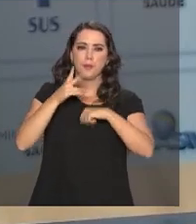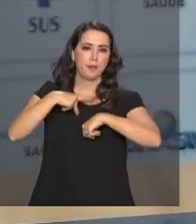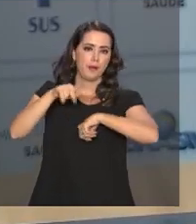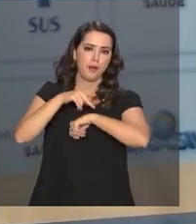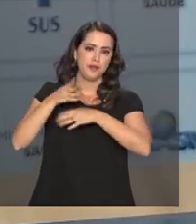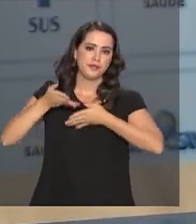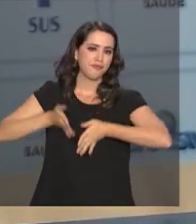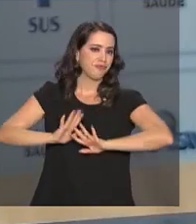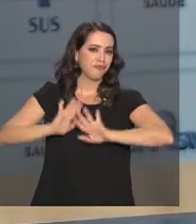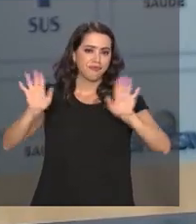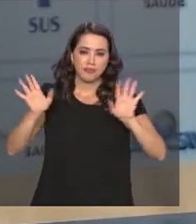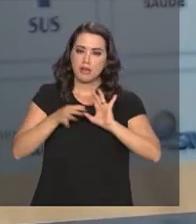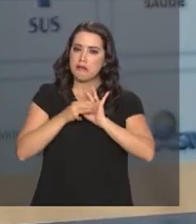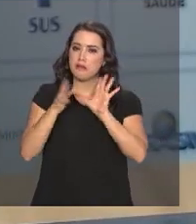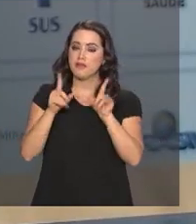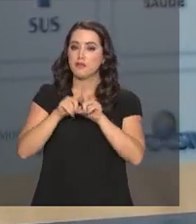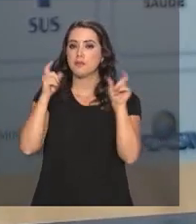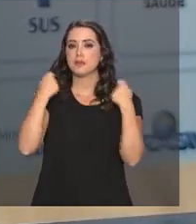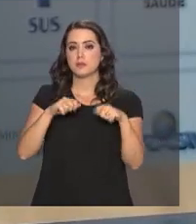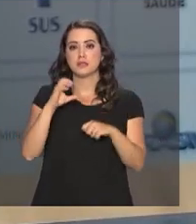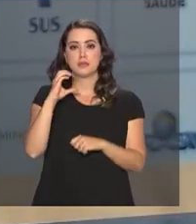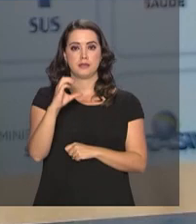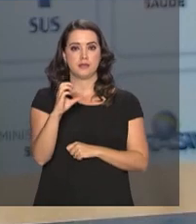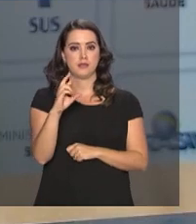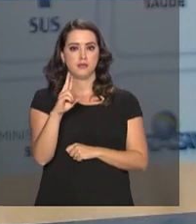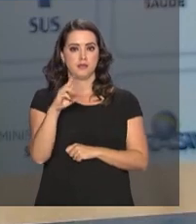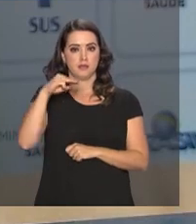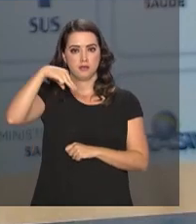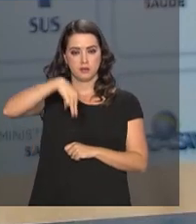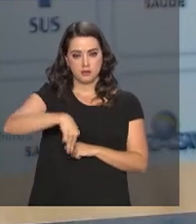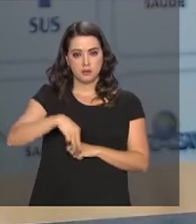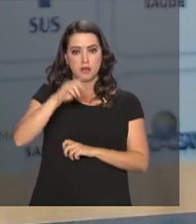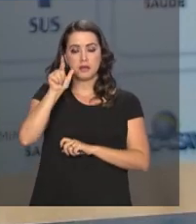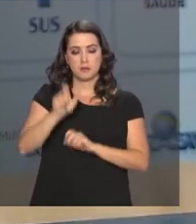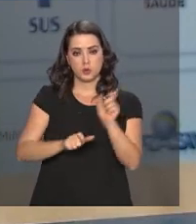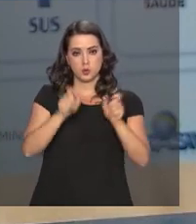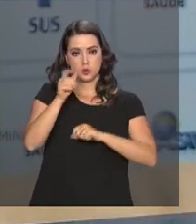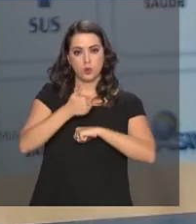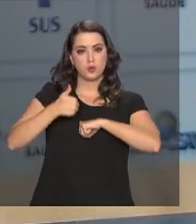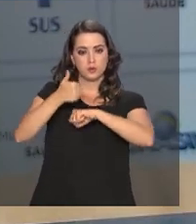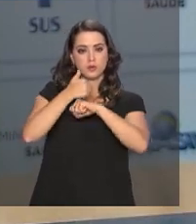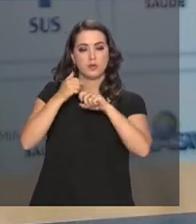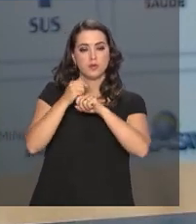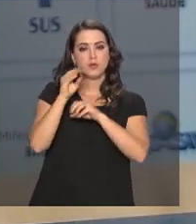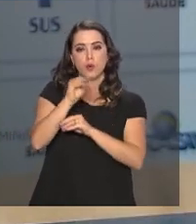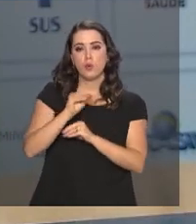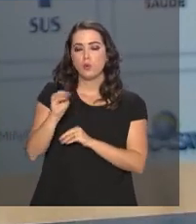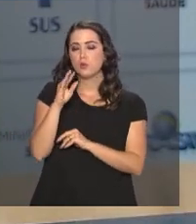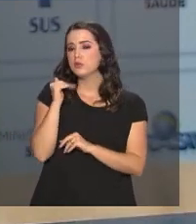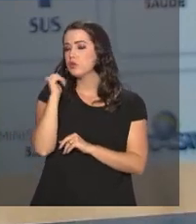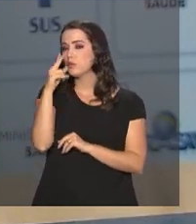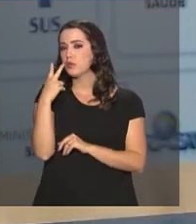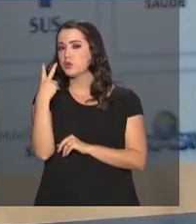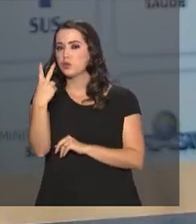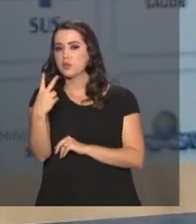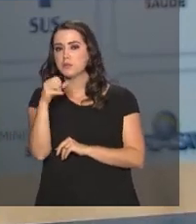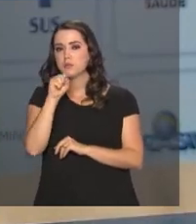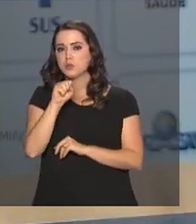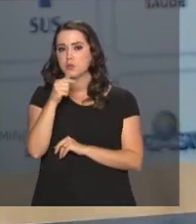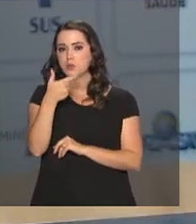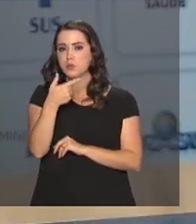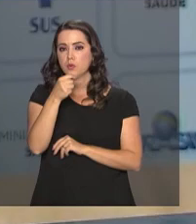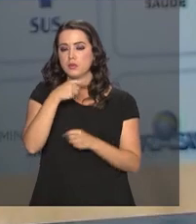registro no conselho regional de medicina no brasil os profissionais vão atender mais de dois mil e oitocentos e vinte